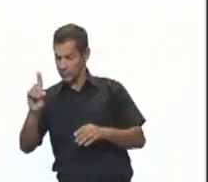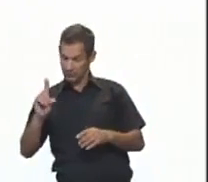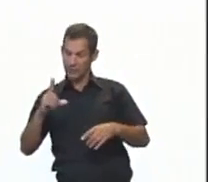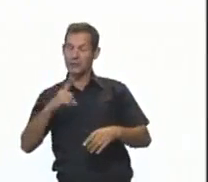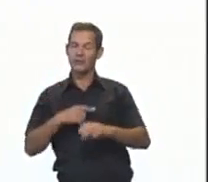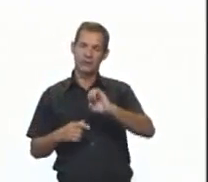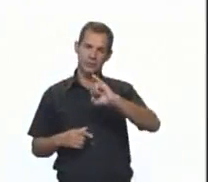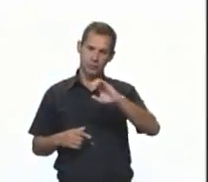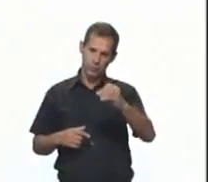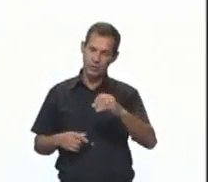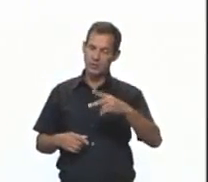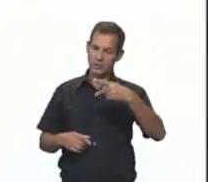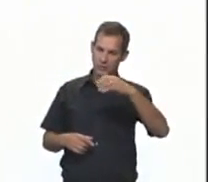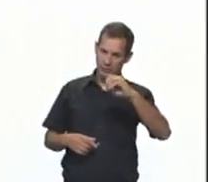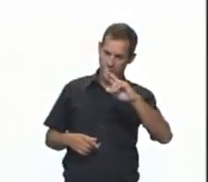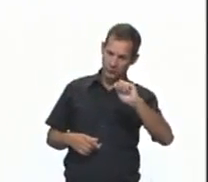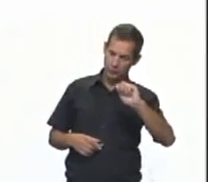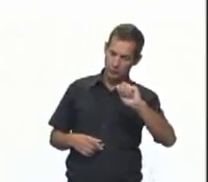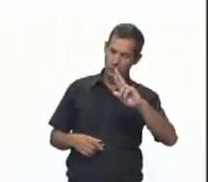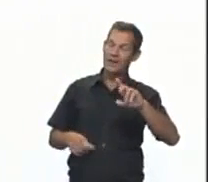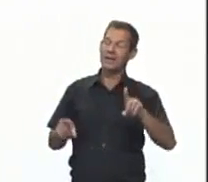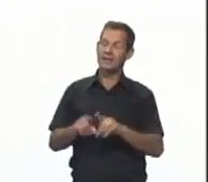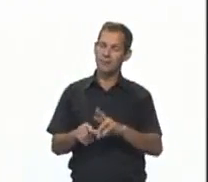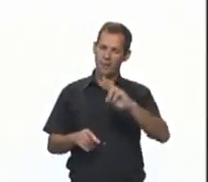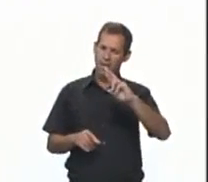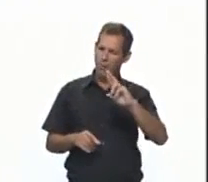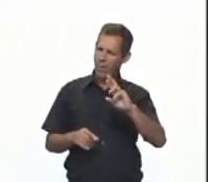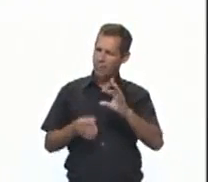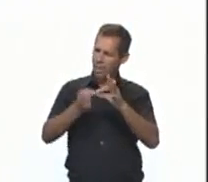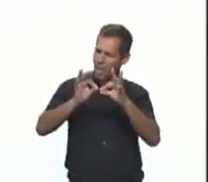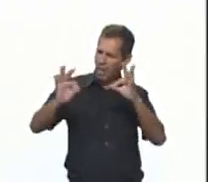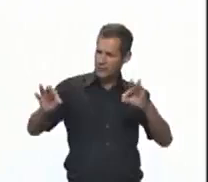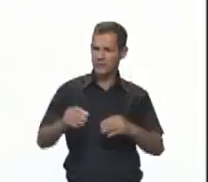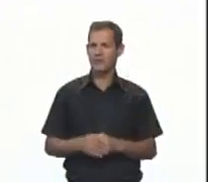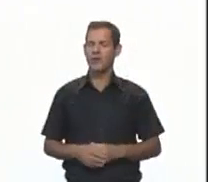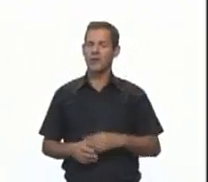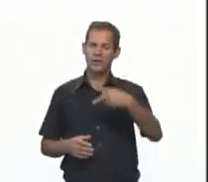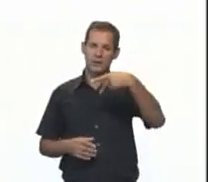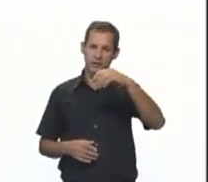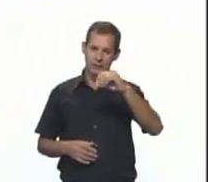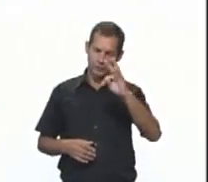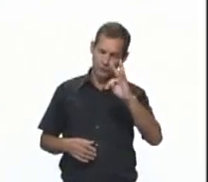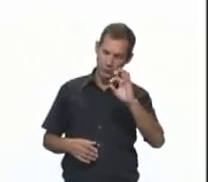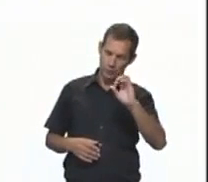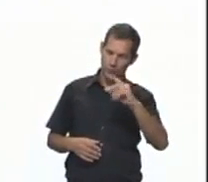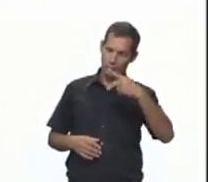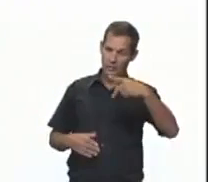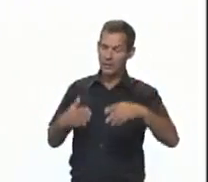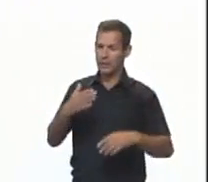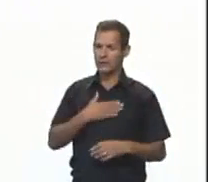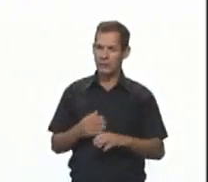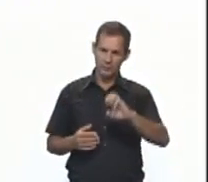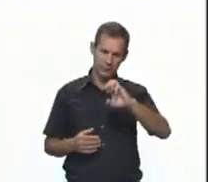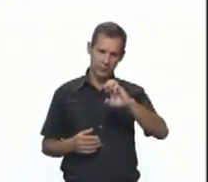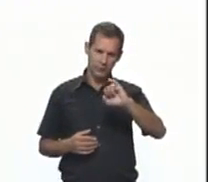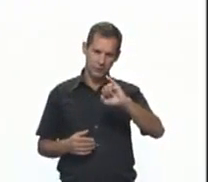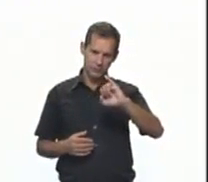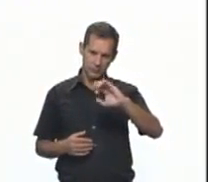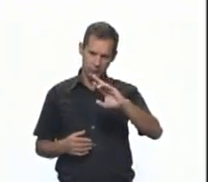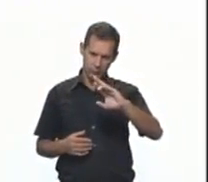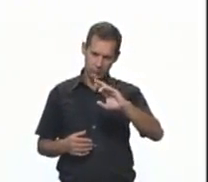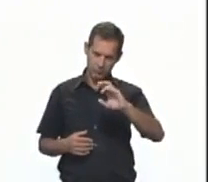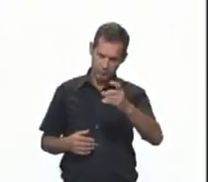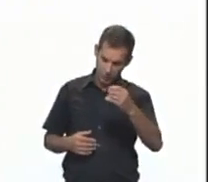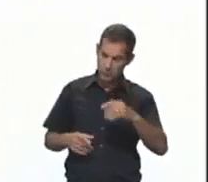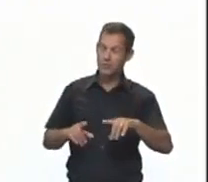polar. R é a distância de um ponto P até qualquer O, então eu tenho um ponto P aqui, até a minha